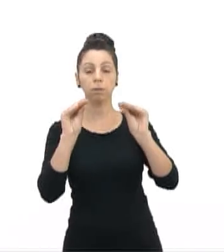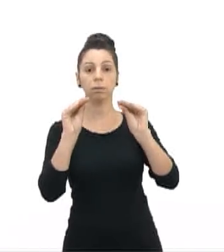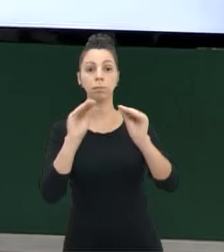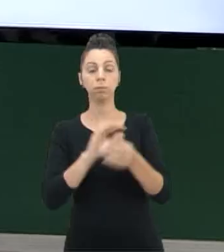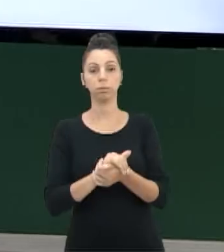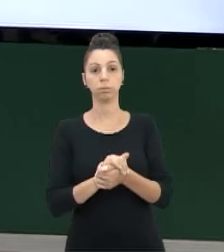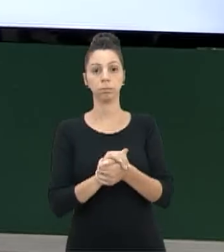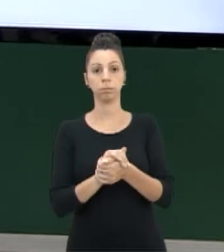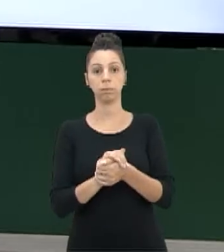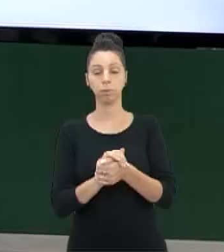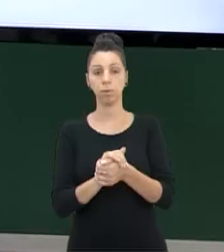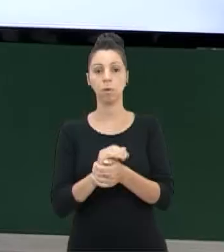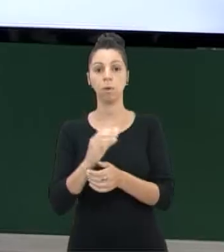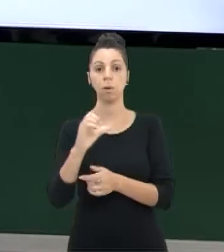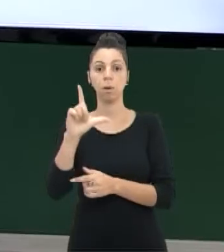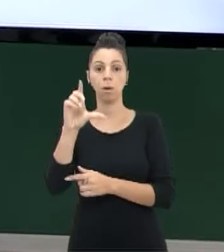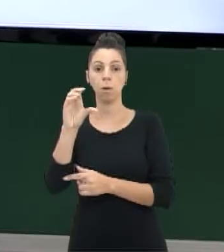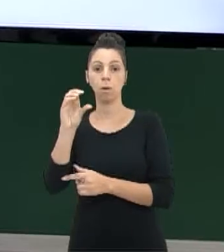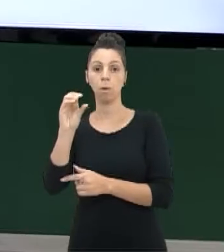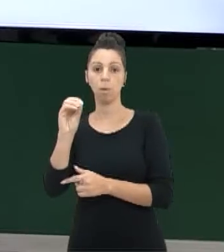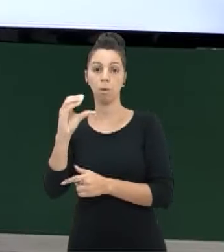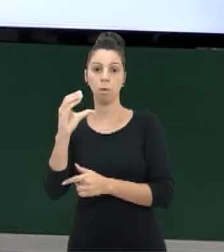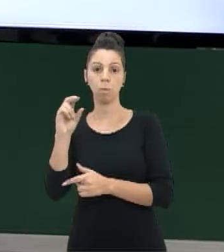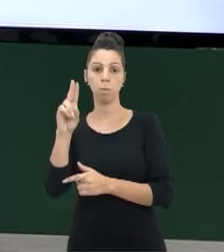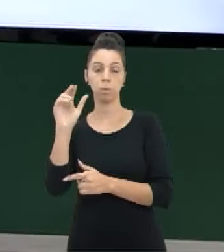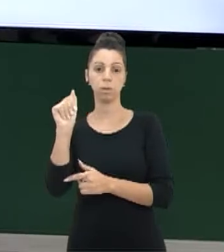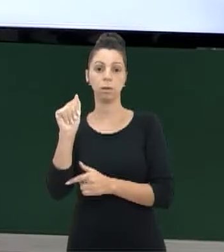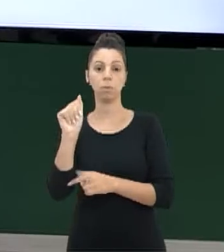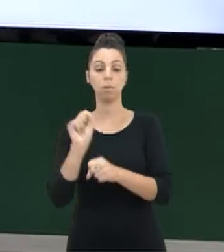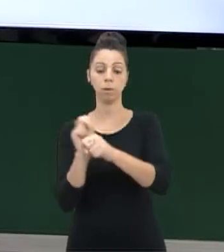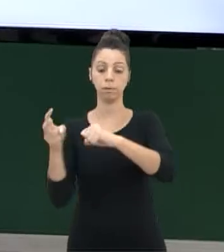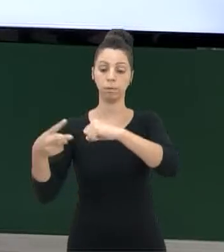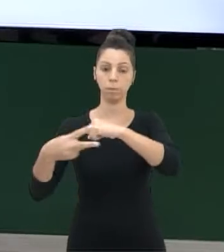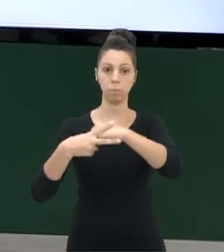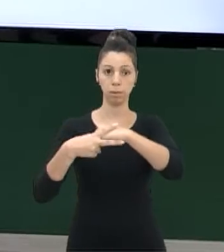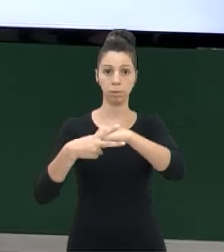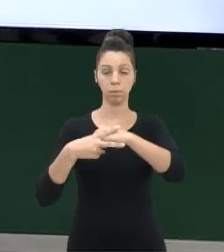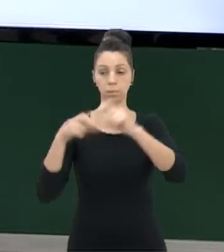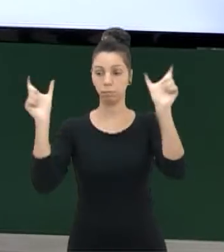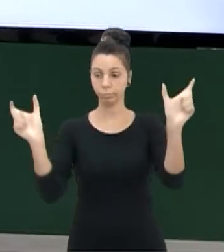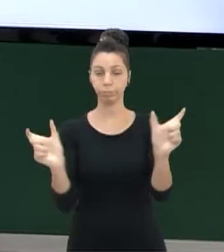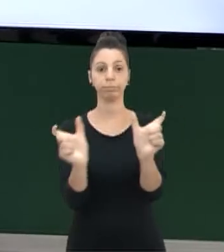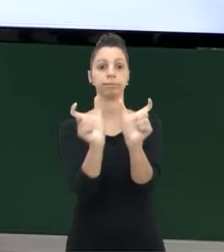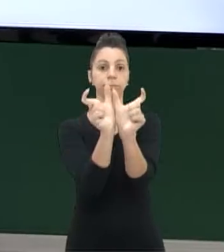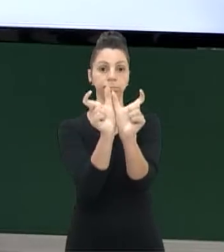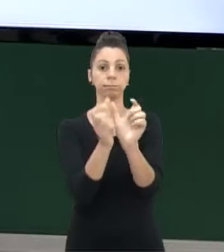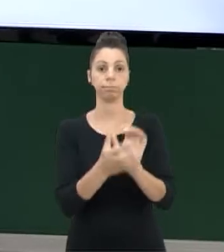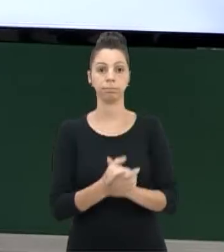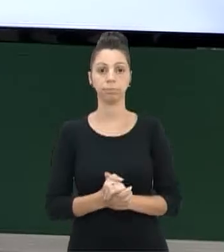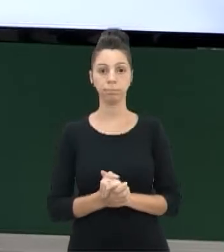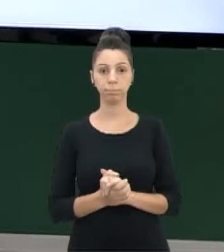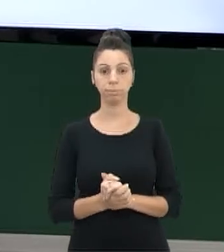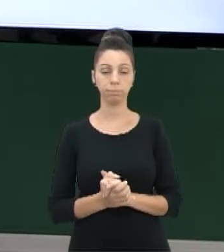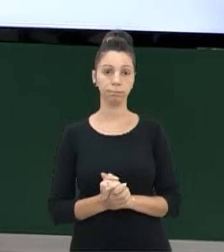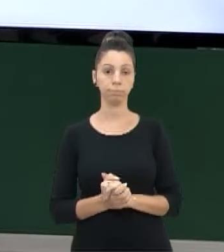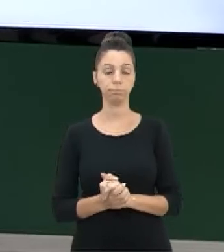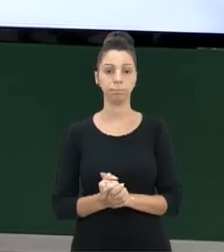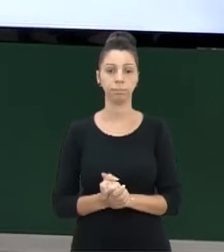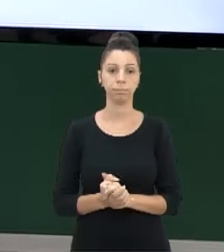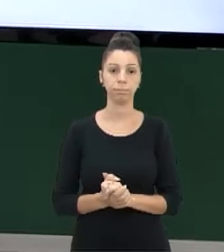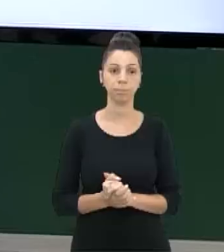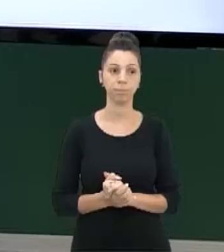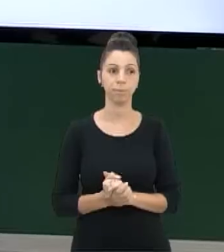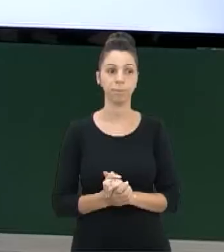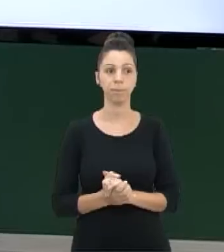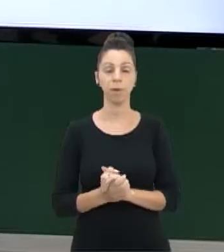locução adverbial. Duas palavras que dão o sentido do advérbio, então é uma locução, tá? Com alegria